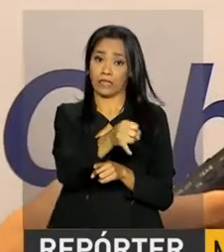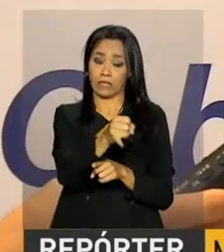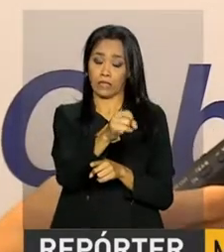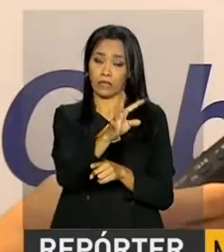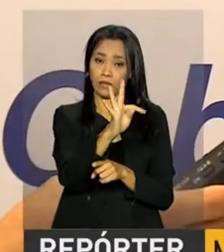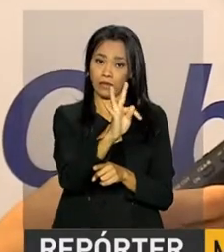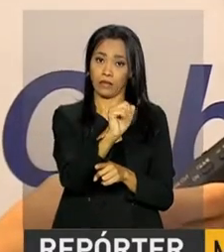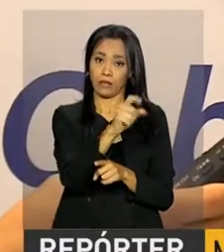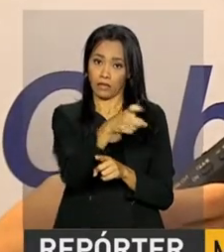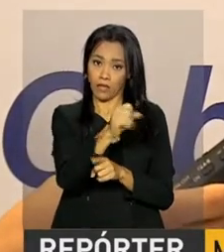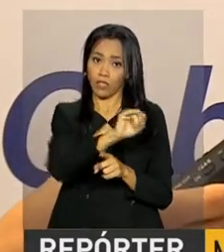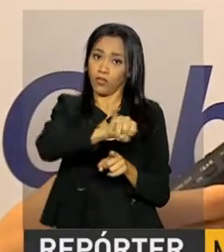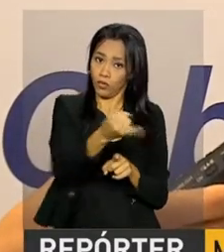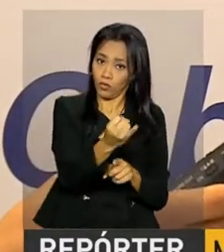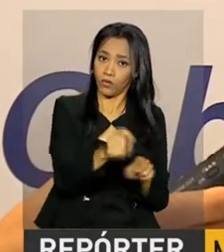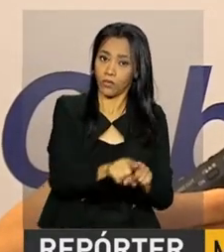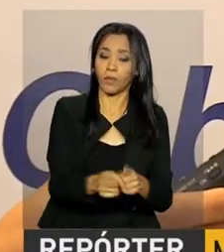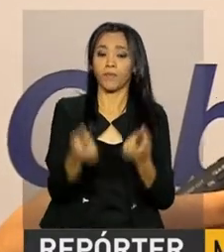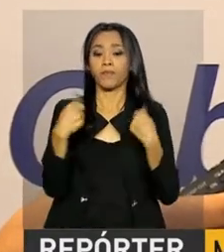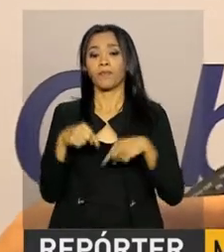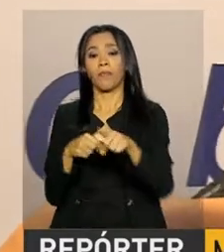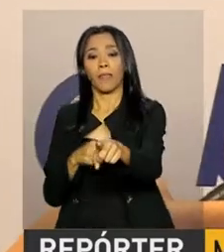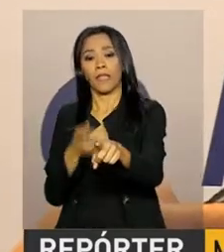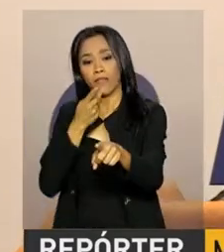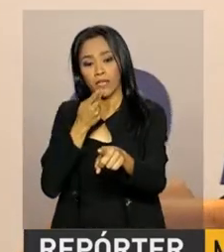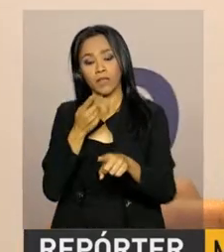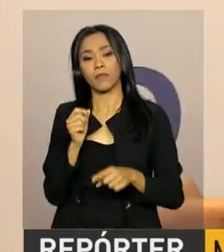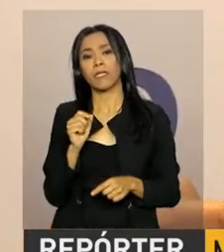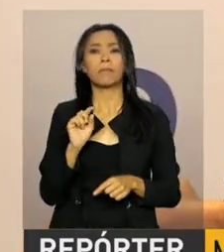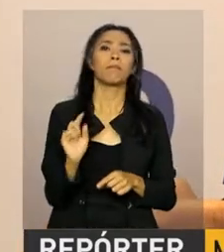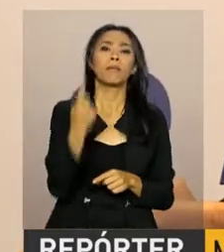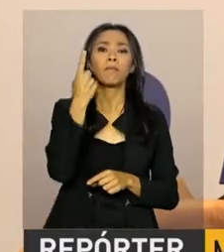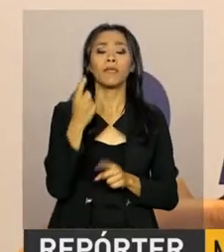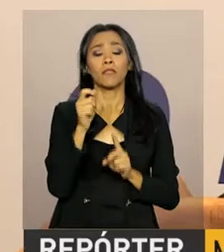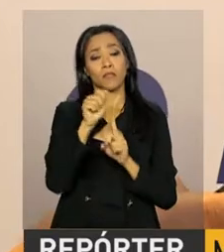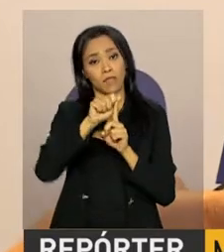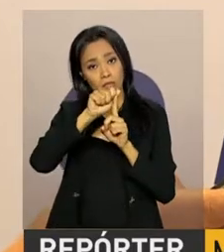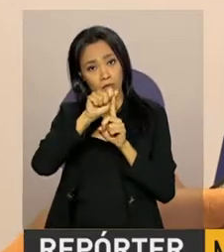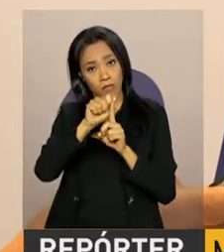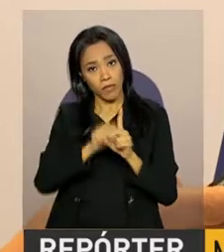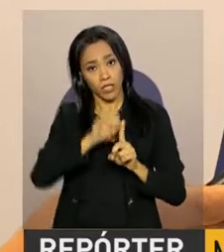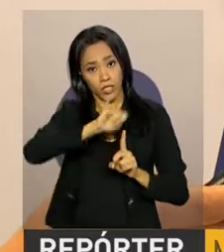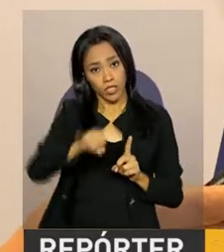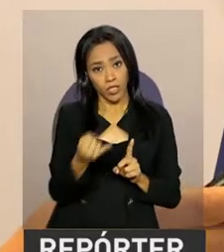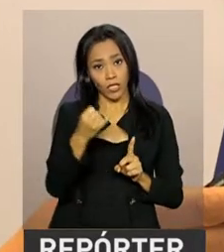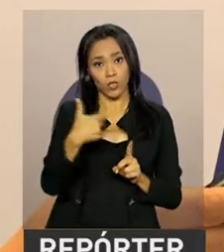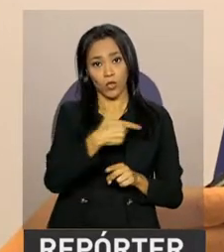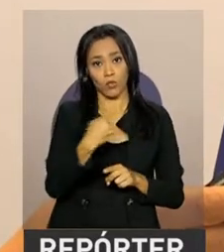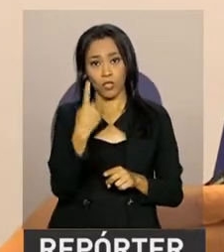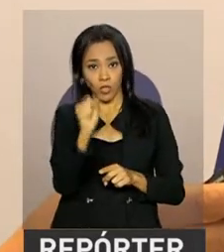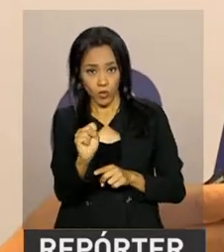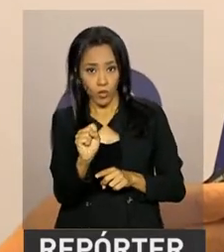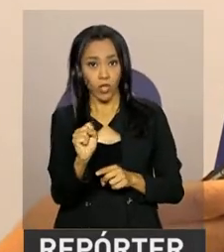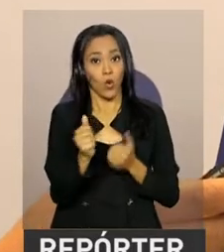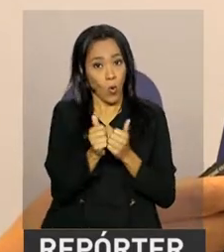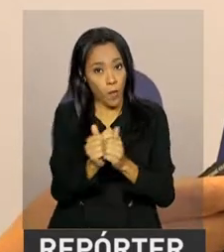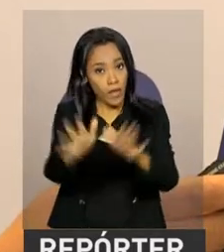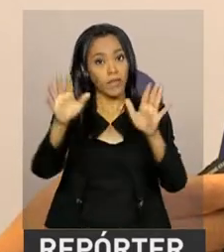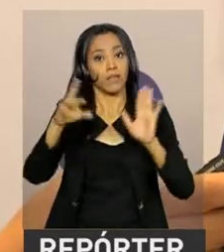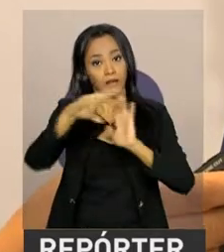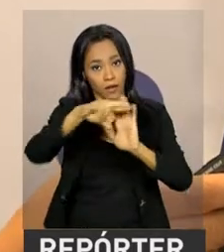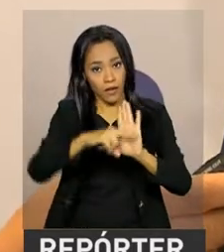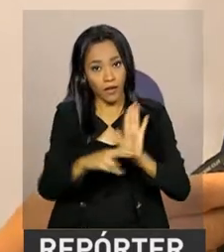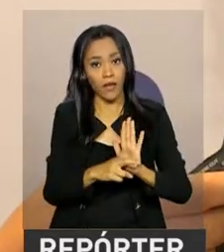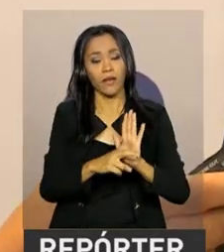uma transição gradual. E é importante dizer que em 1º de janeiro de 2018, quando começa a vigorar a TLP, ela será igual